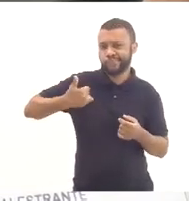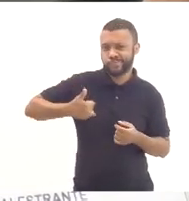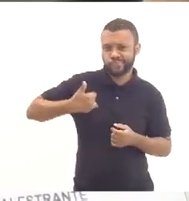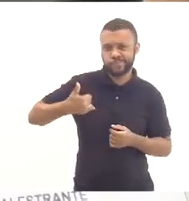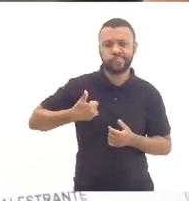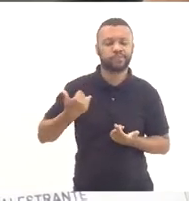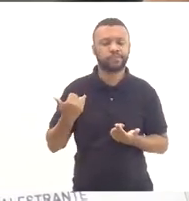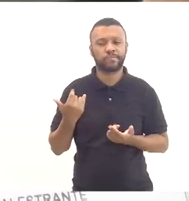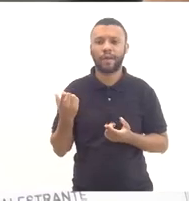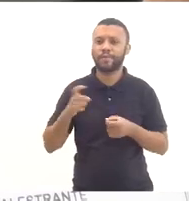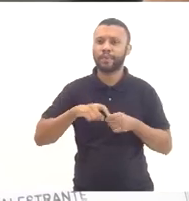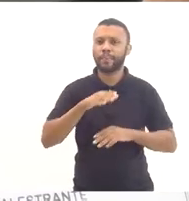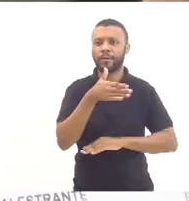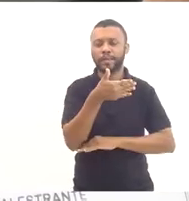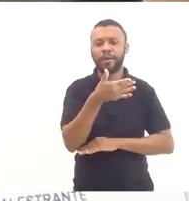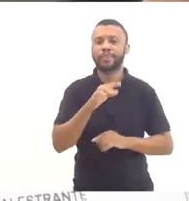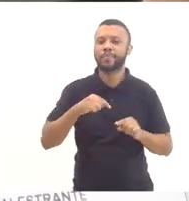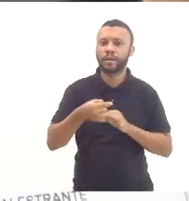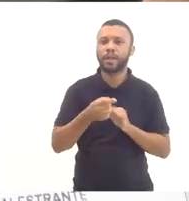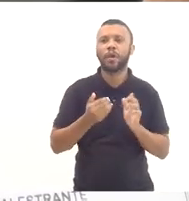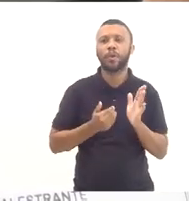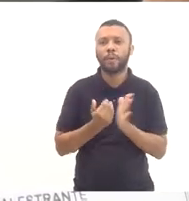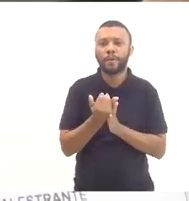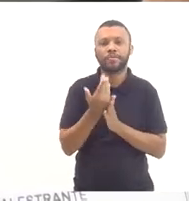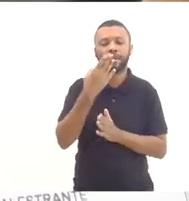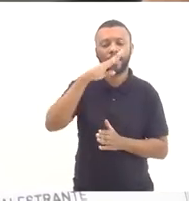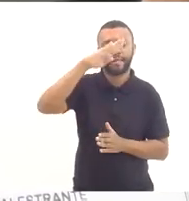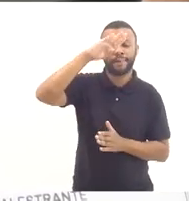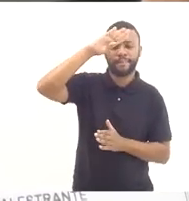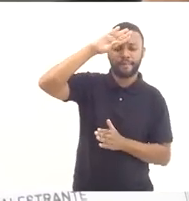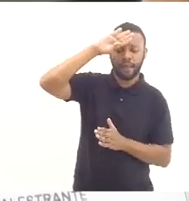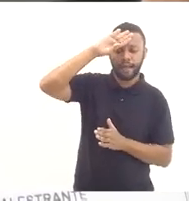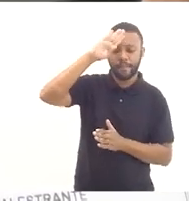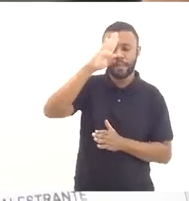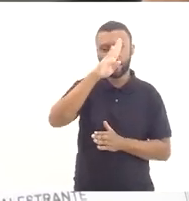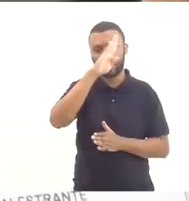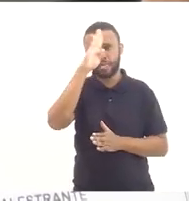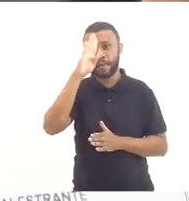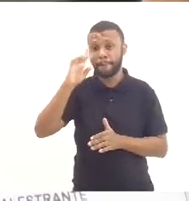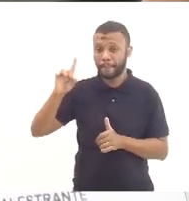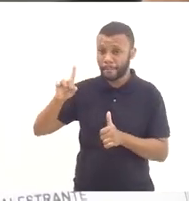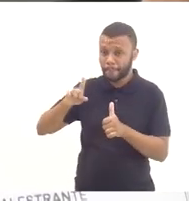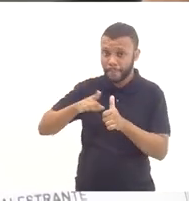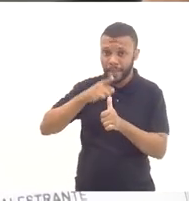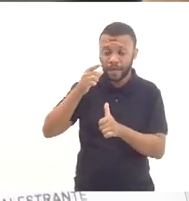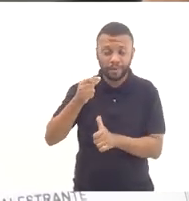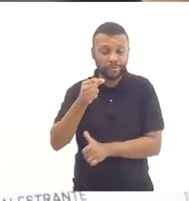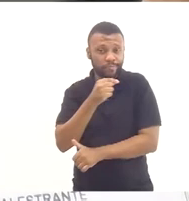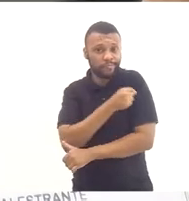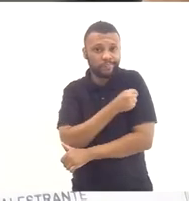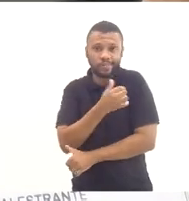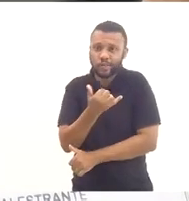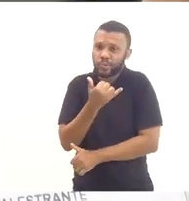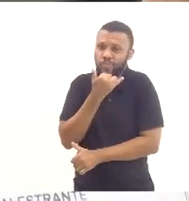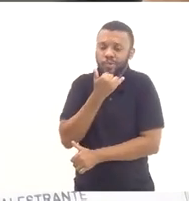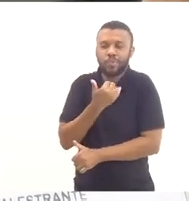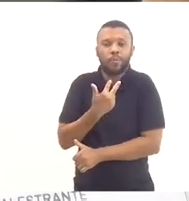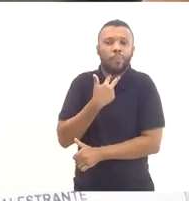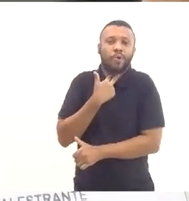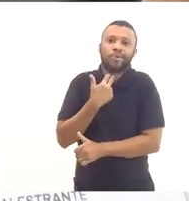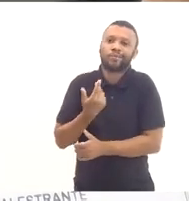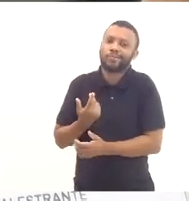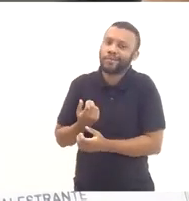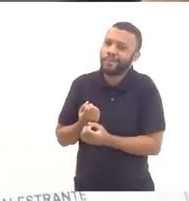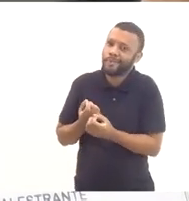voltei onde cheguei no até um pouquinho depois ele começou a apresentar febre primeira febre da vida dele sem ser por vacina falei não vou viajar com ele assim vou voltar